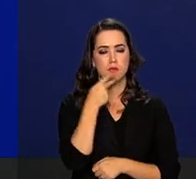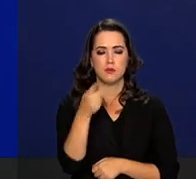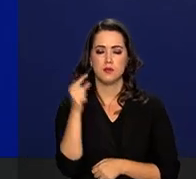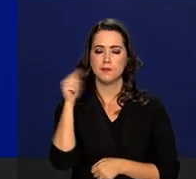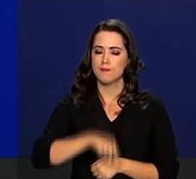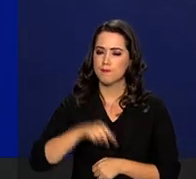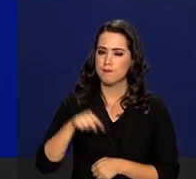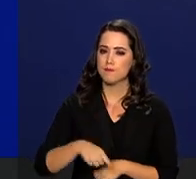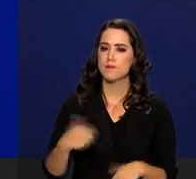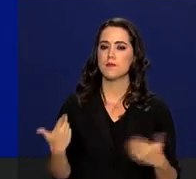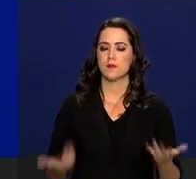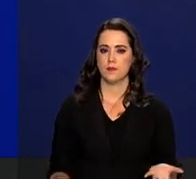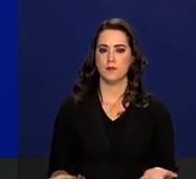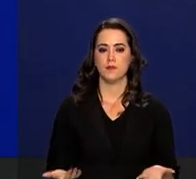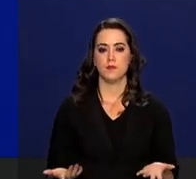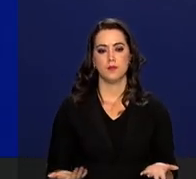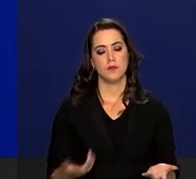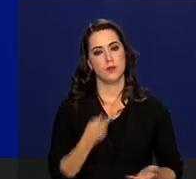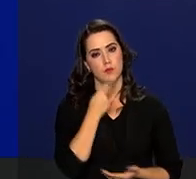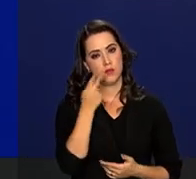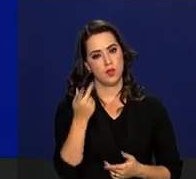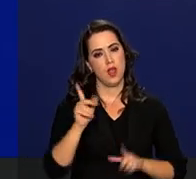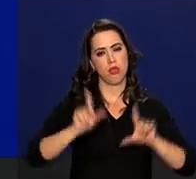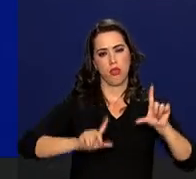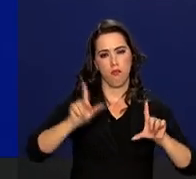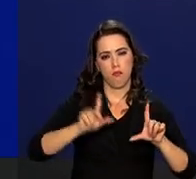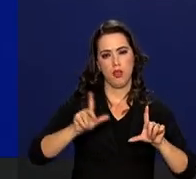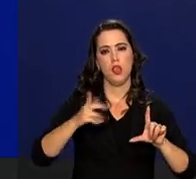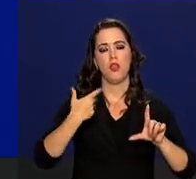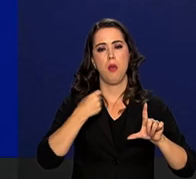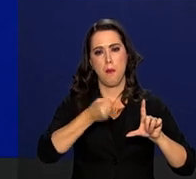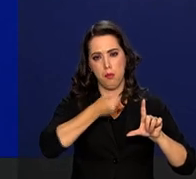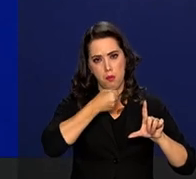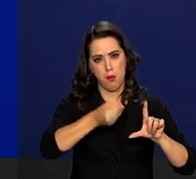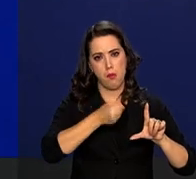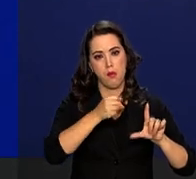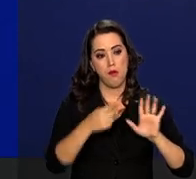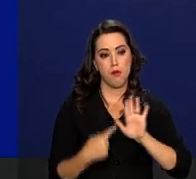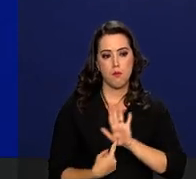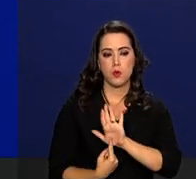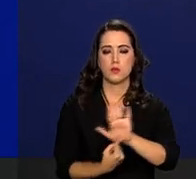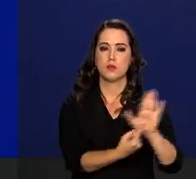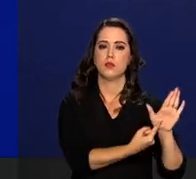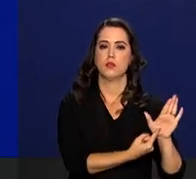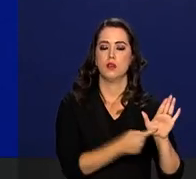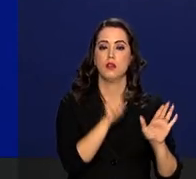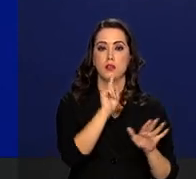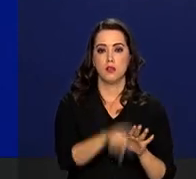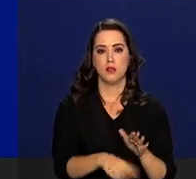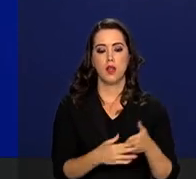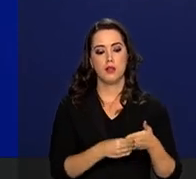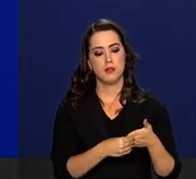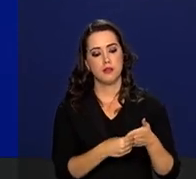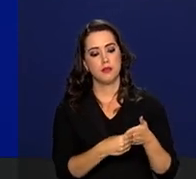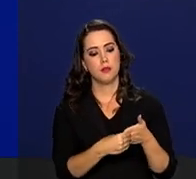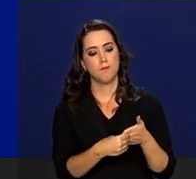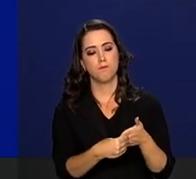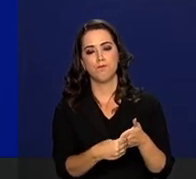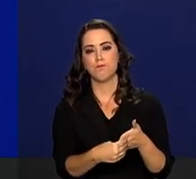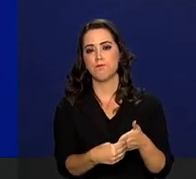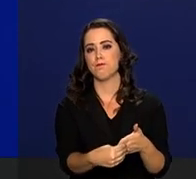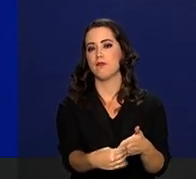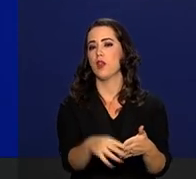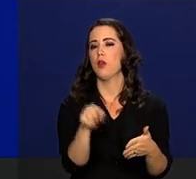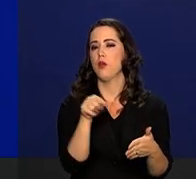aqui, a imprensa deve registrar, né, serve de norte, de conduta, né,